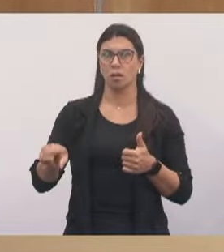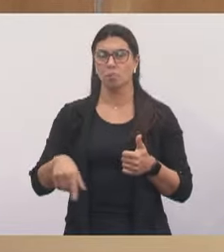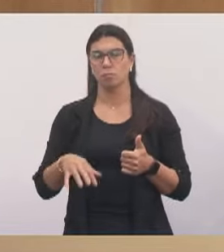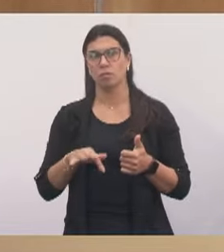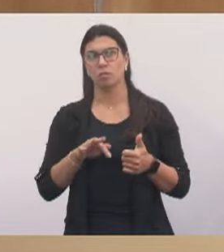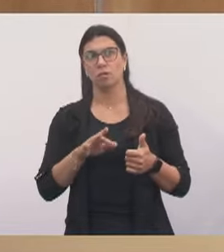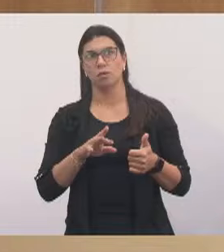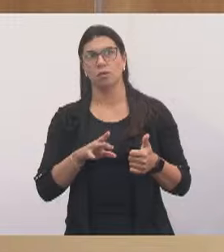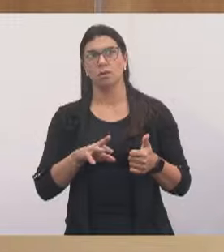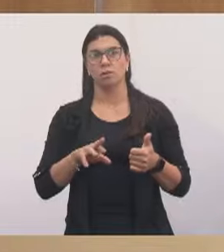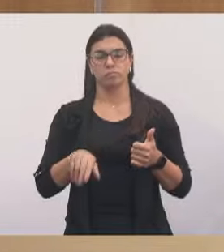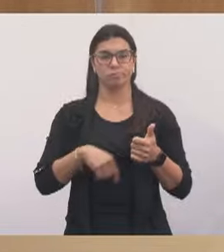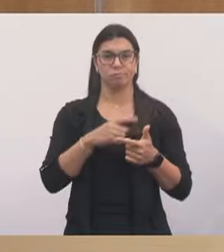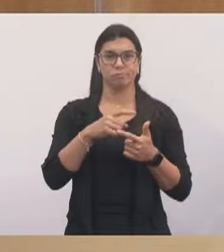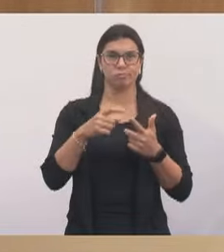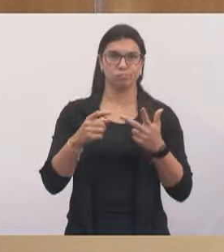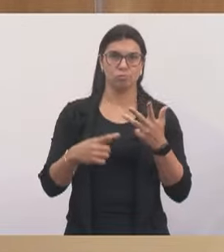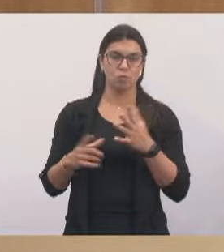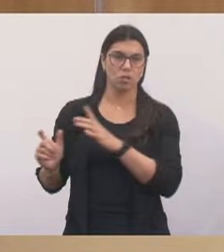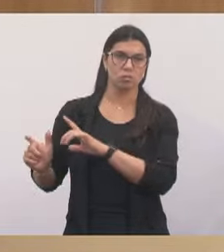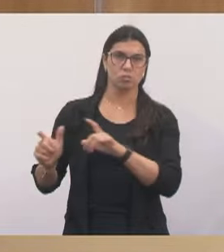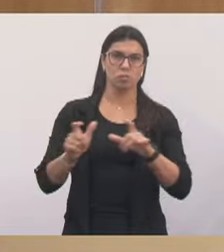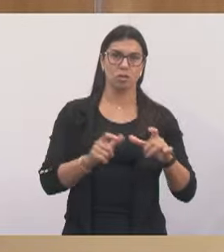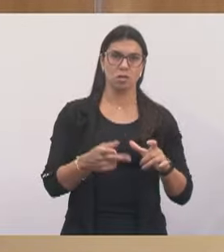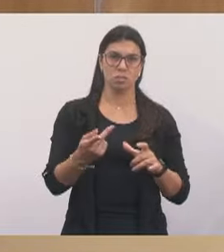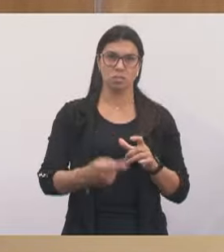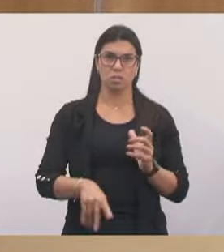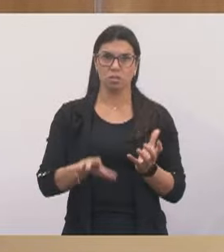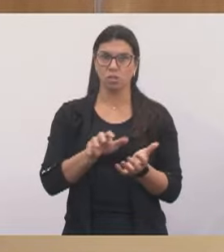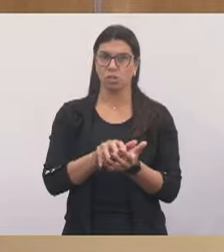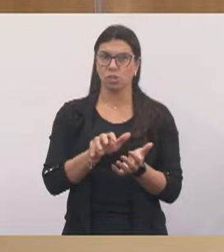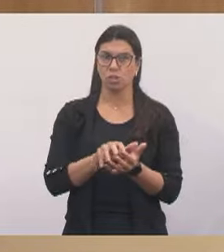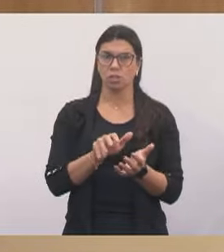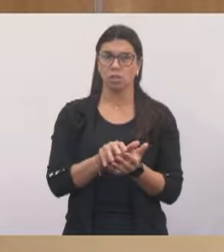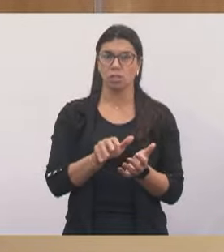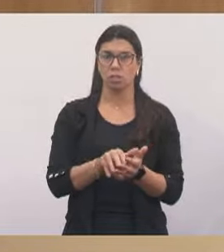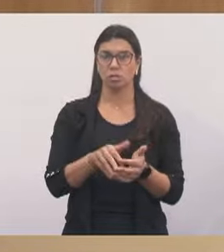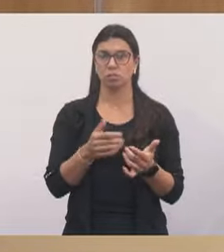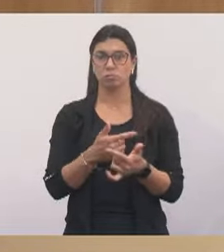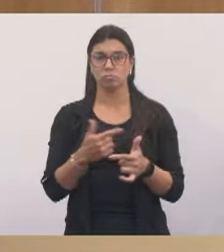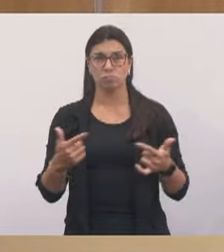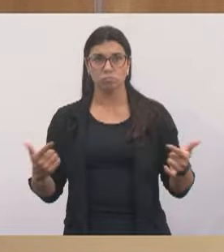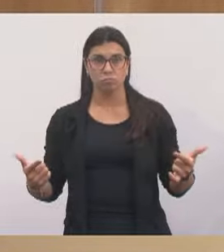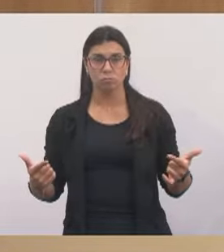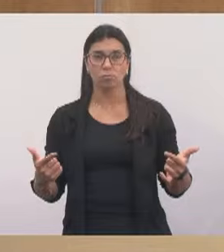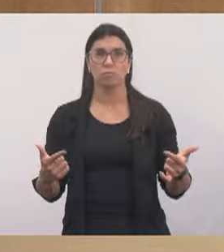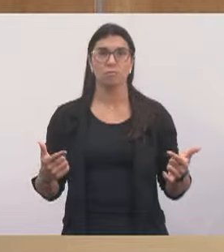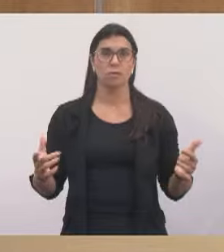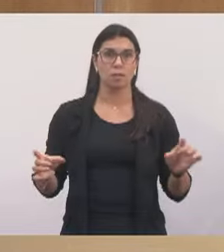mais. Schureider, não tem mais. Fademac, não tem mais.